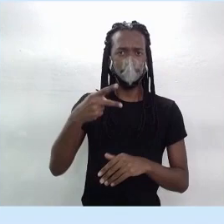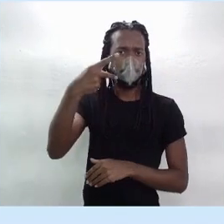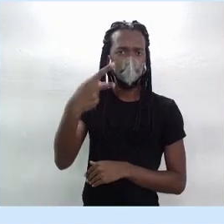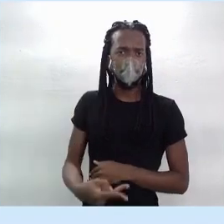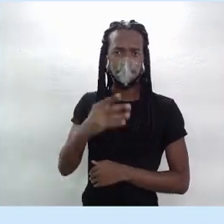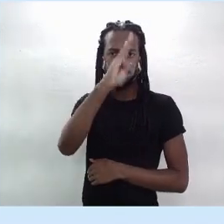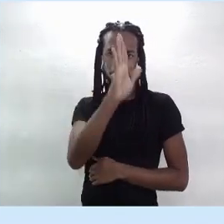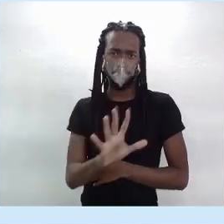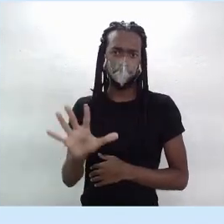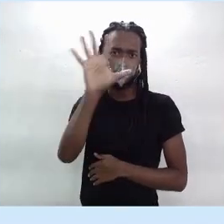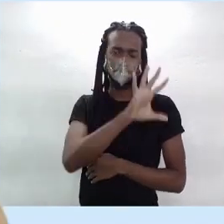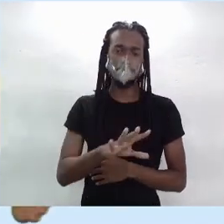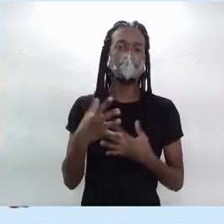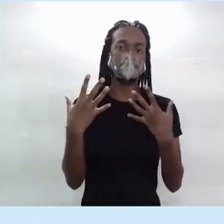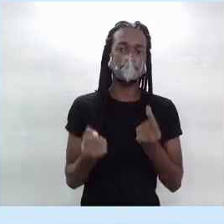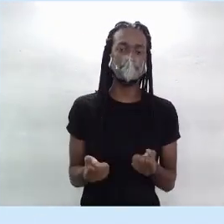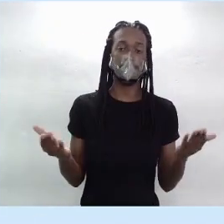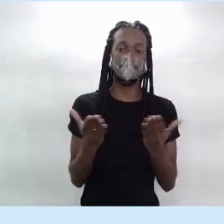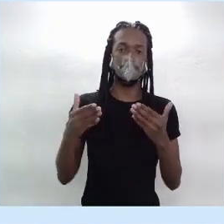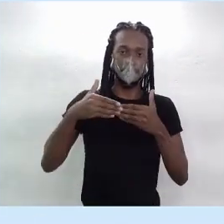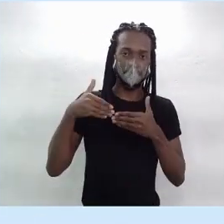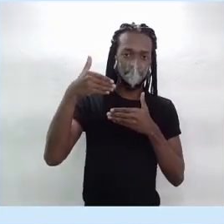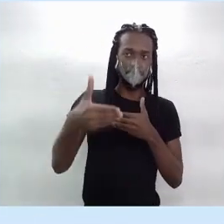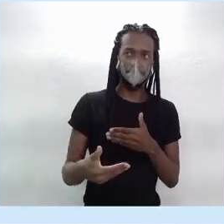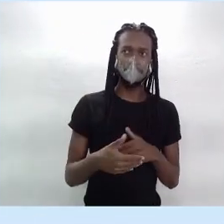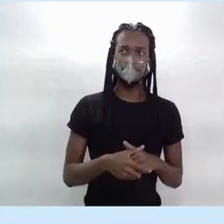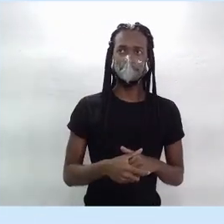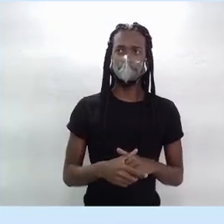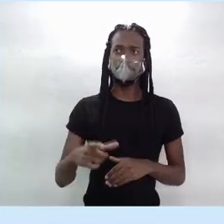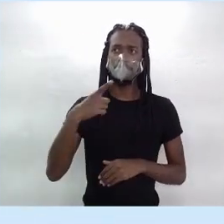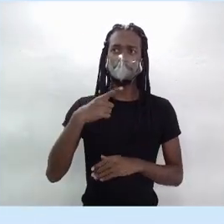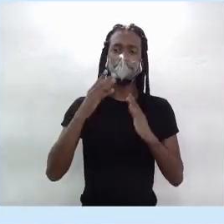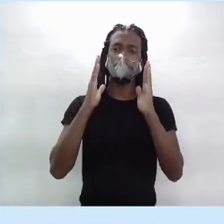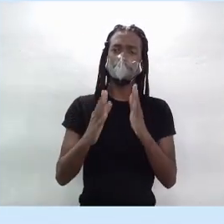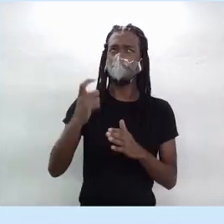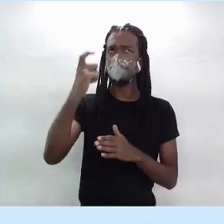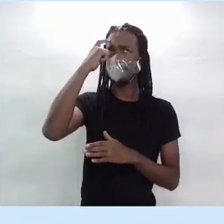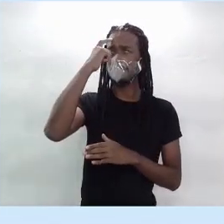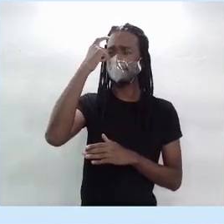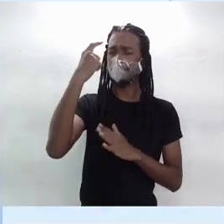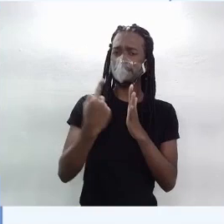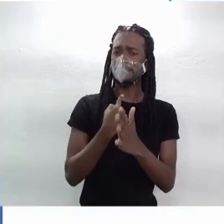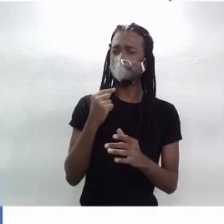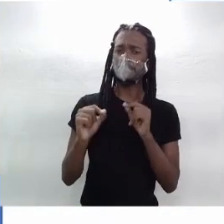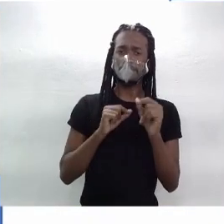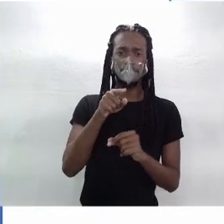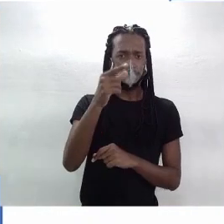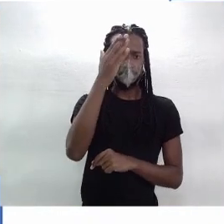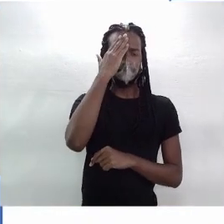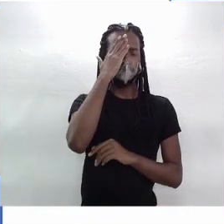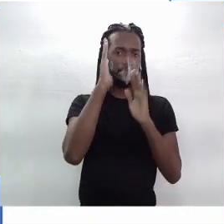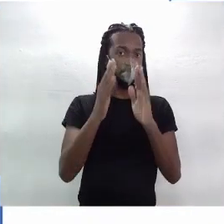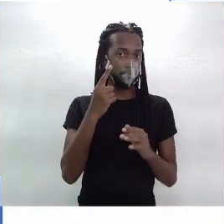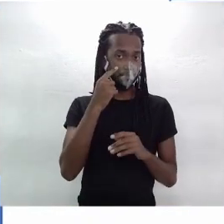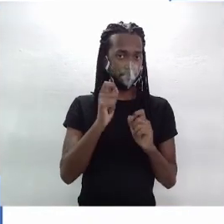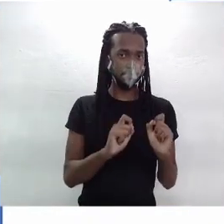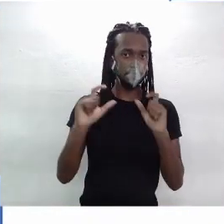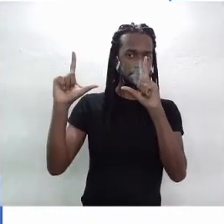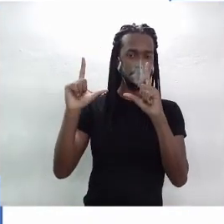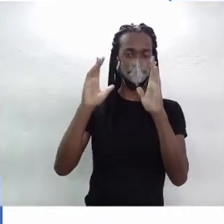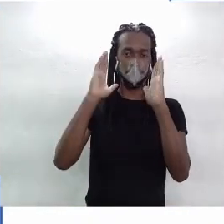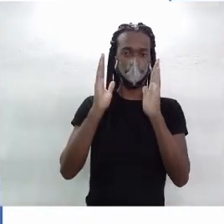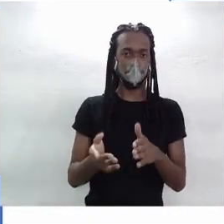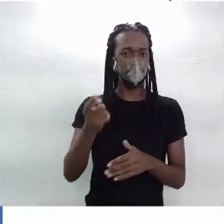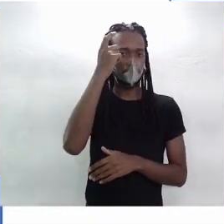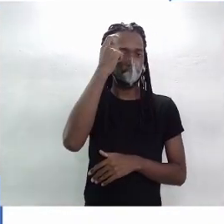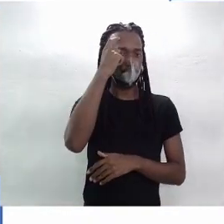Brasileira. Vamos lá, vamos adiante. Nós temos a seguinte questão. Você sabia? Olhem para a tela. Nós temos a